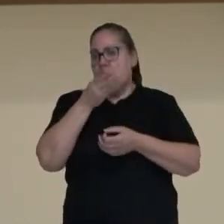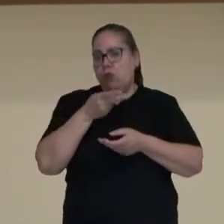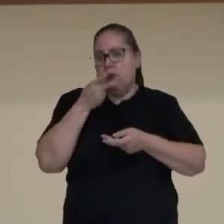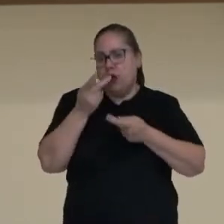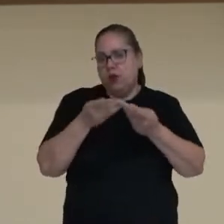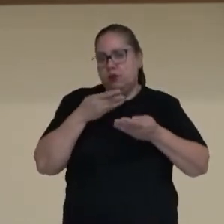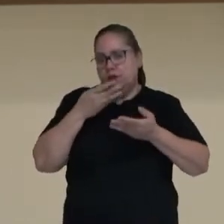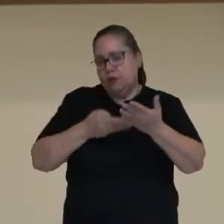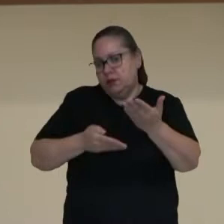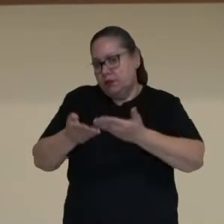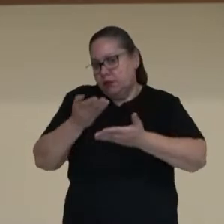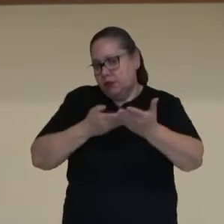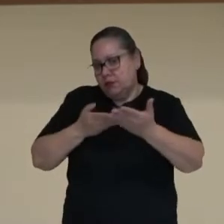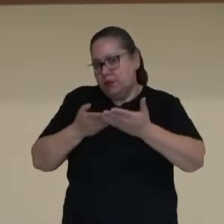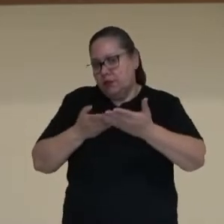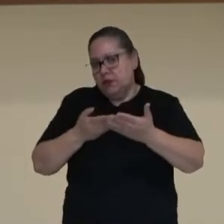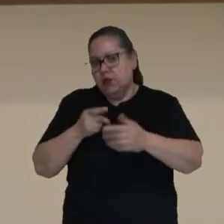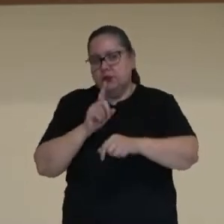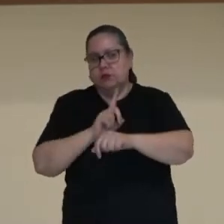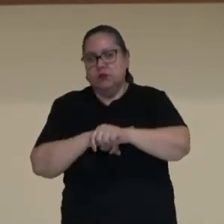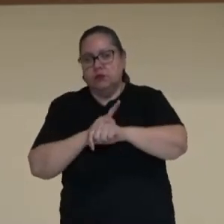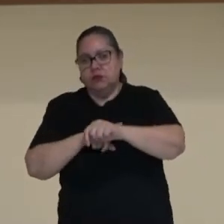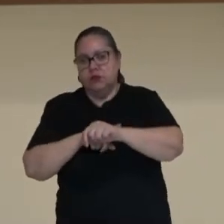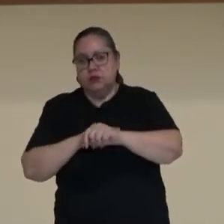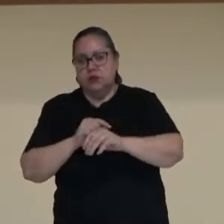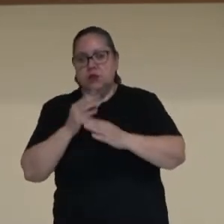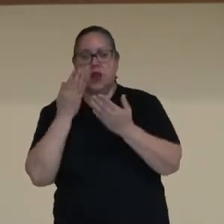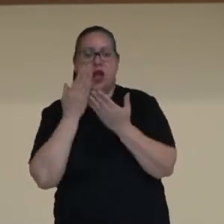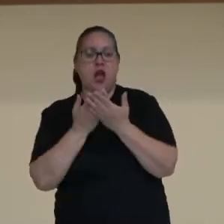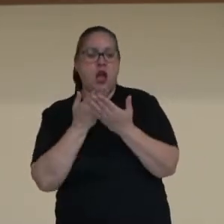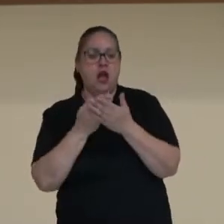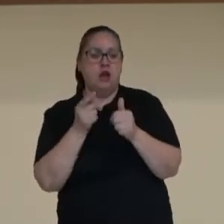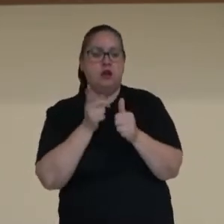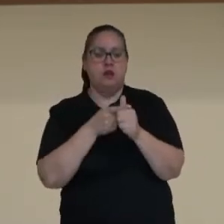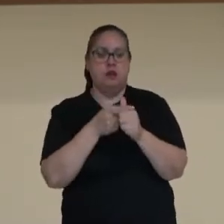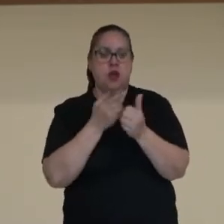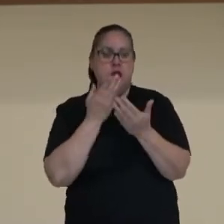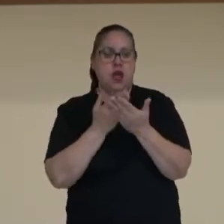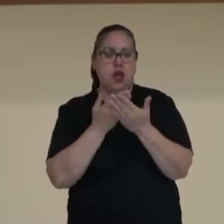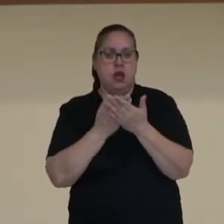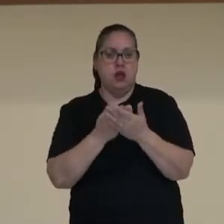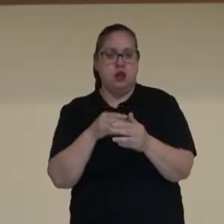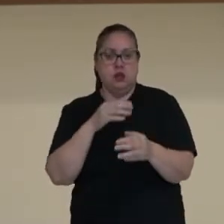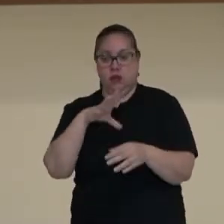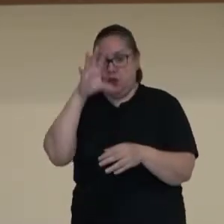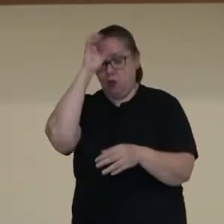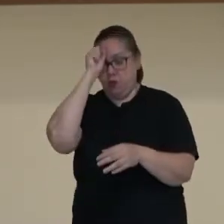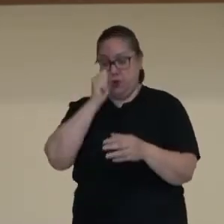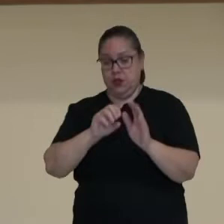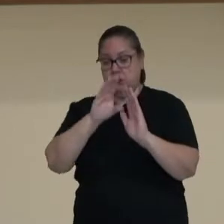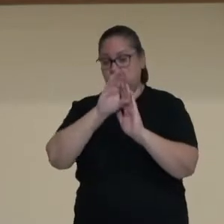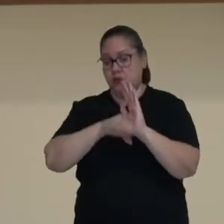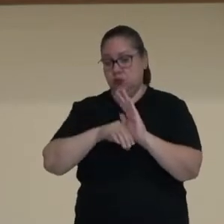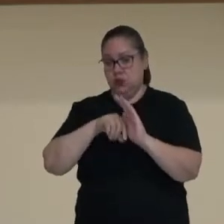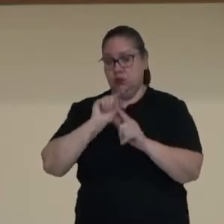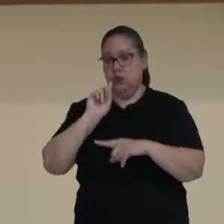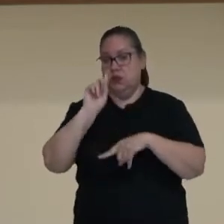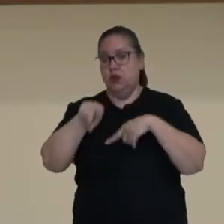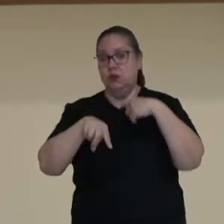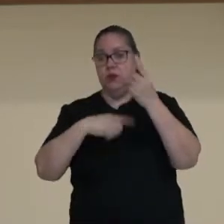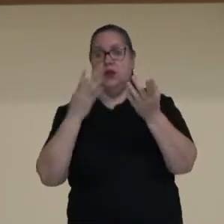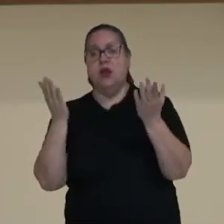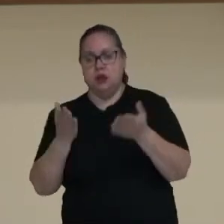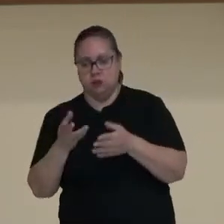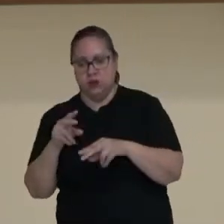esse momento de lectio, né? Momento de aula, onde eu sou ensinado, onde eu aprendo conceitos. E depois sim, agora